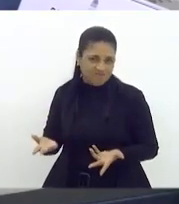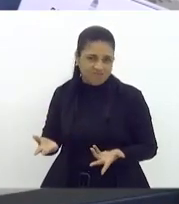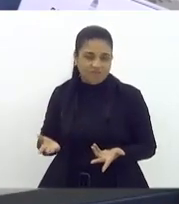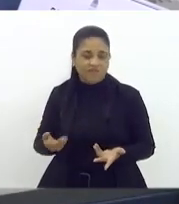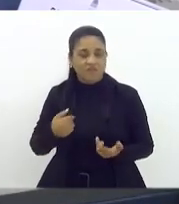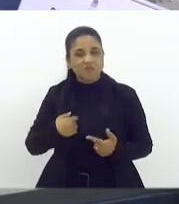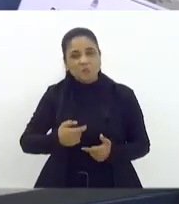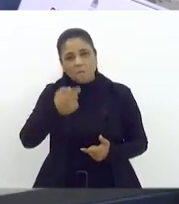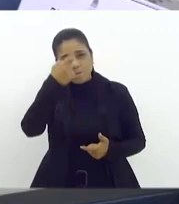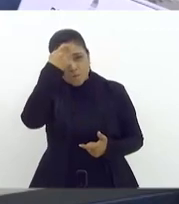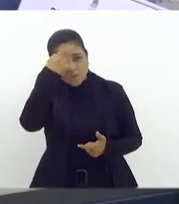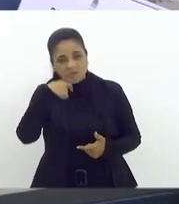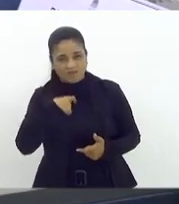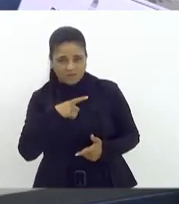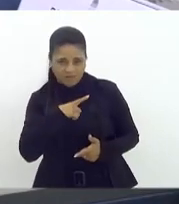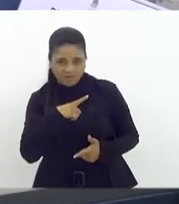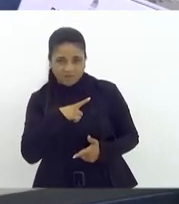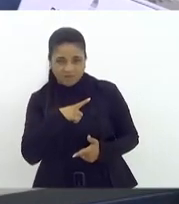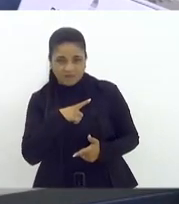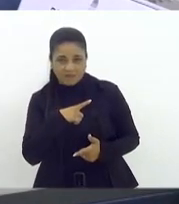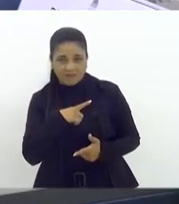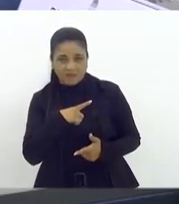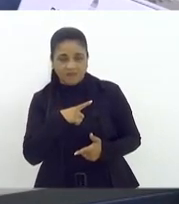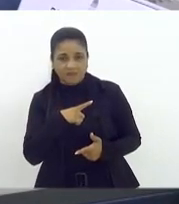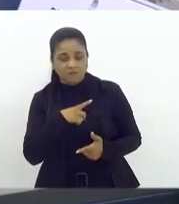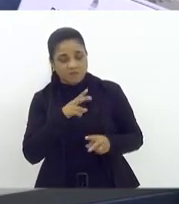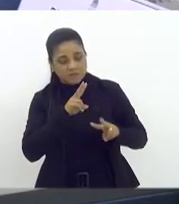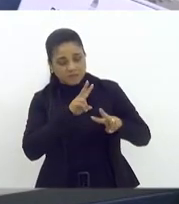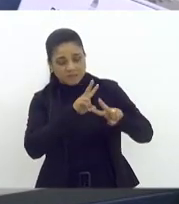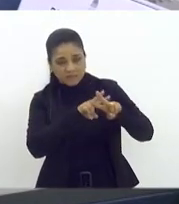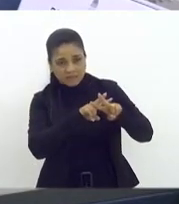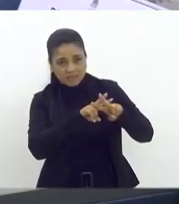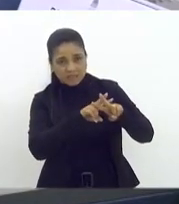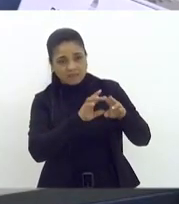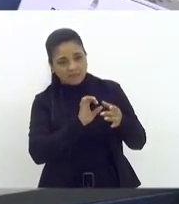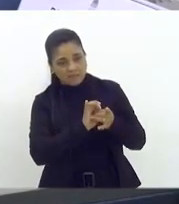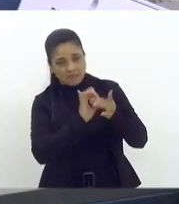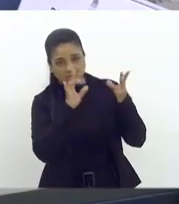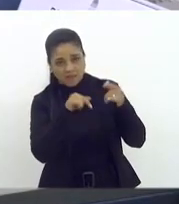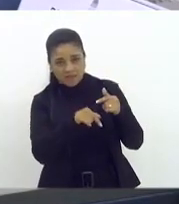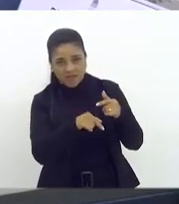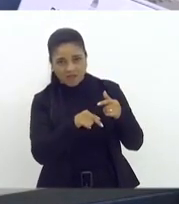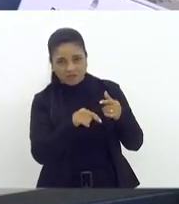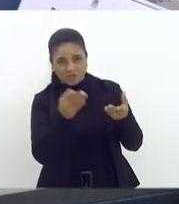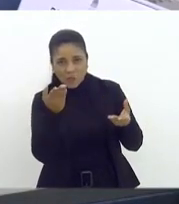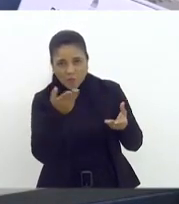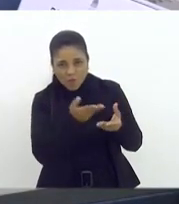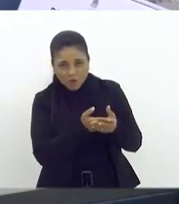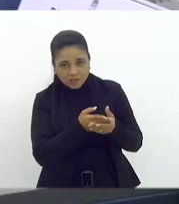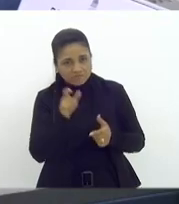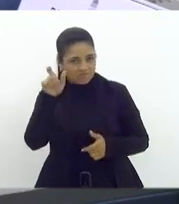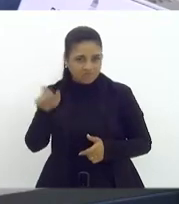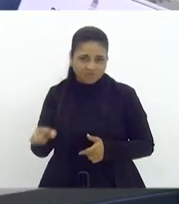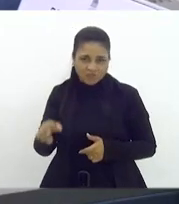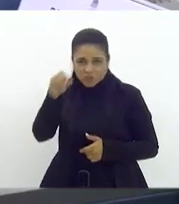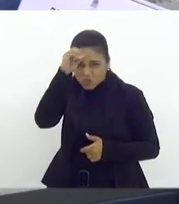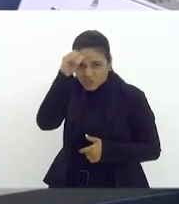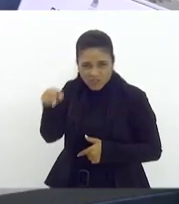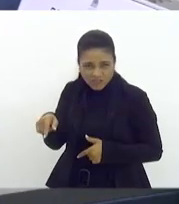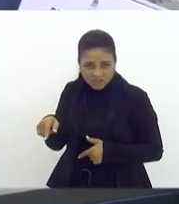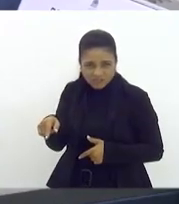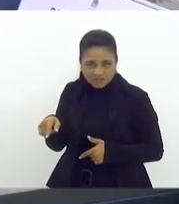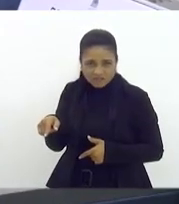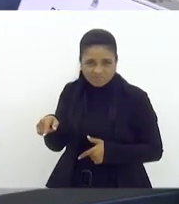o uma sentença absolutória é o fim do processo para ele não acaba tá